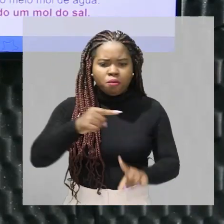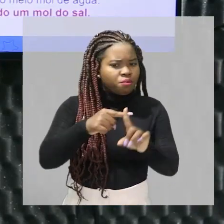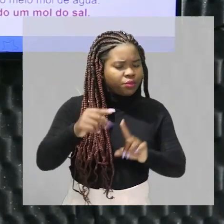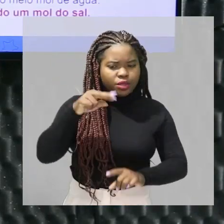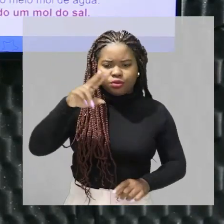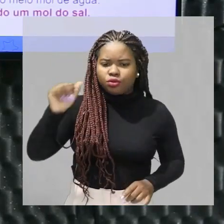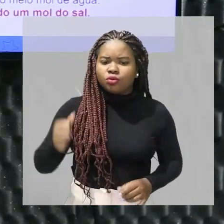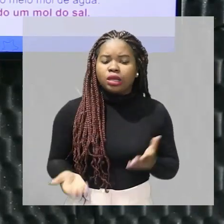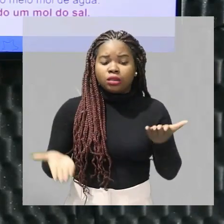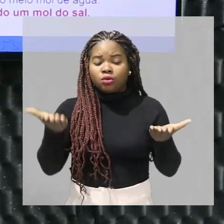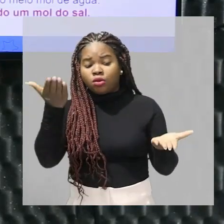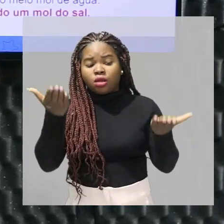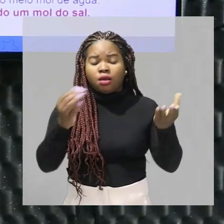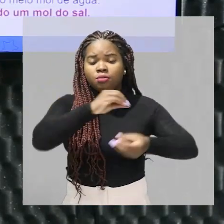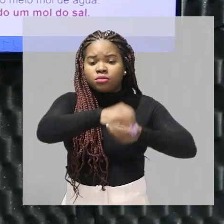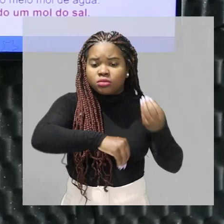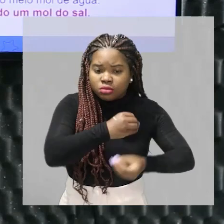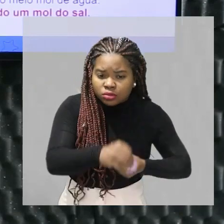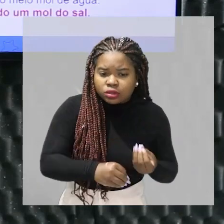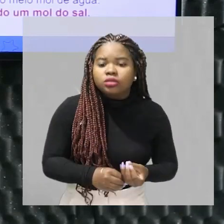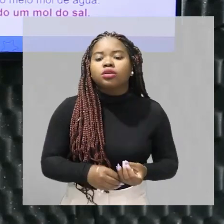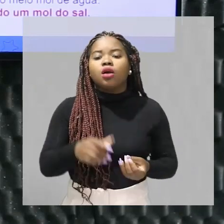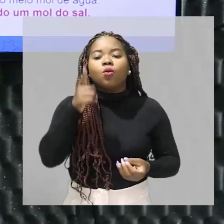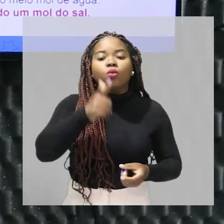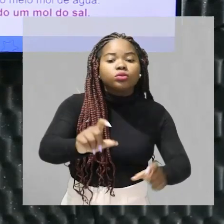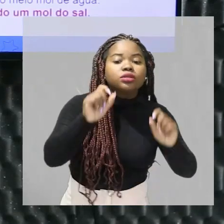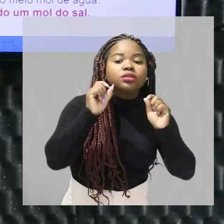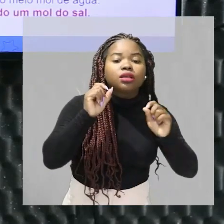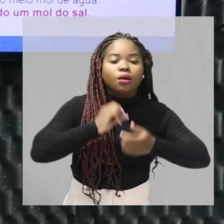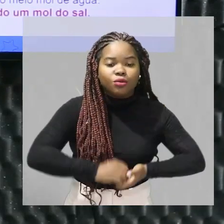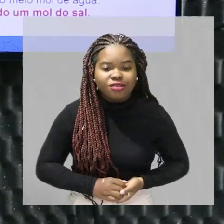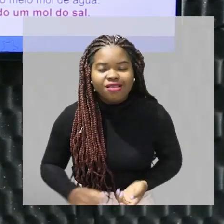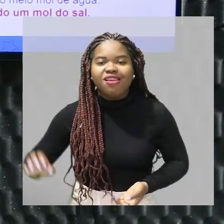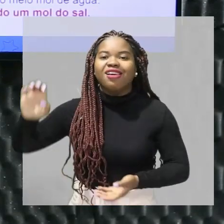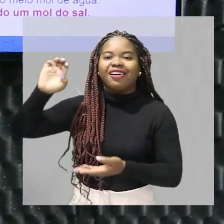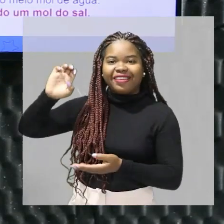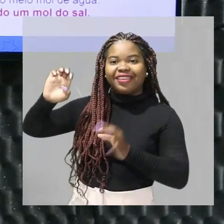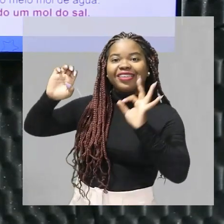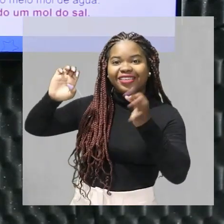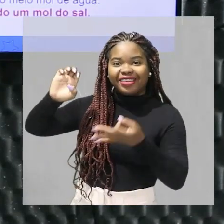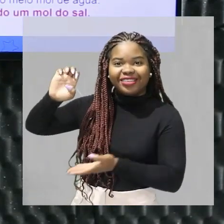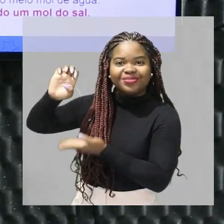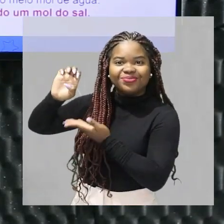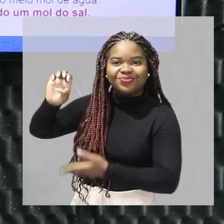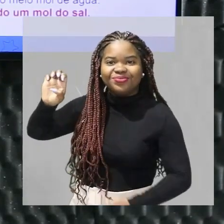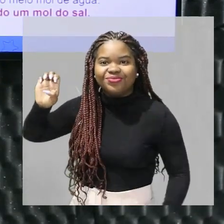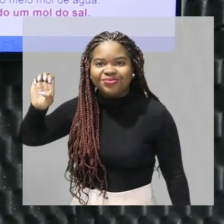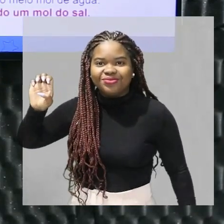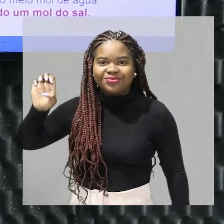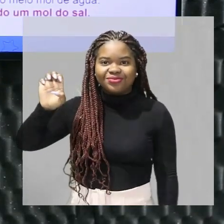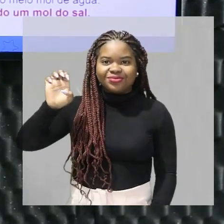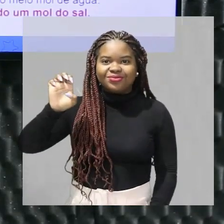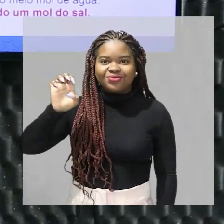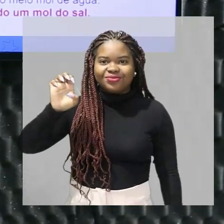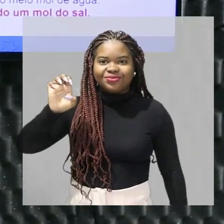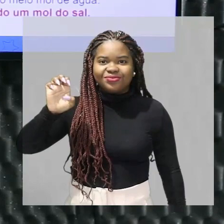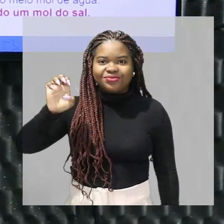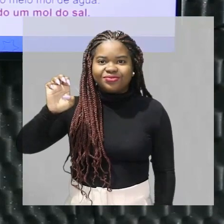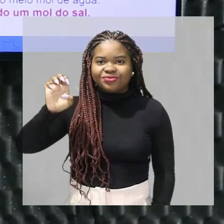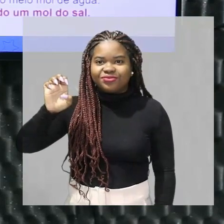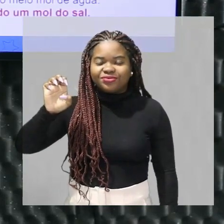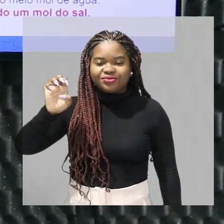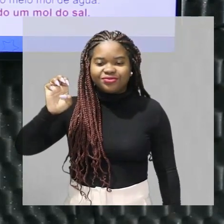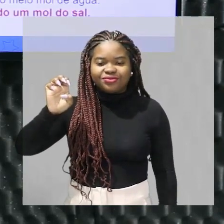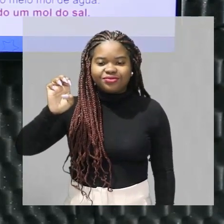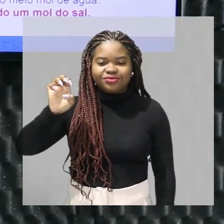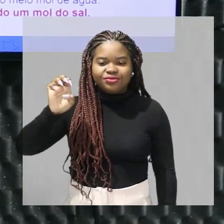nós balanceamos a reação, com isso nós podemos concluir, letra E, produzido 1 mol, certo,